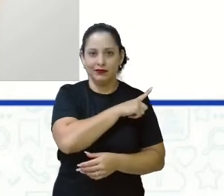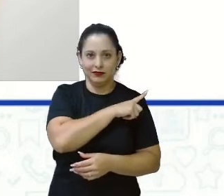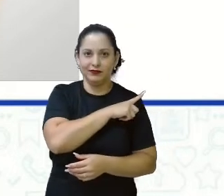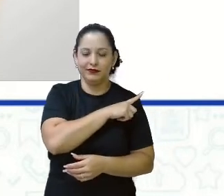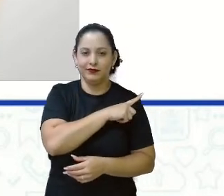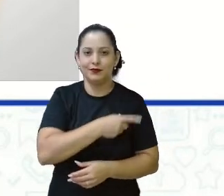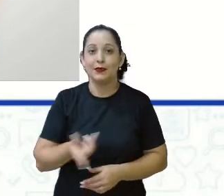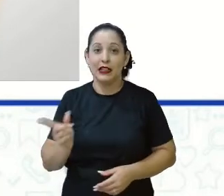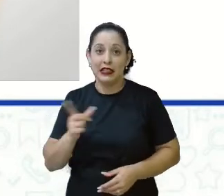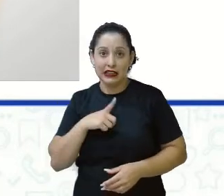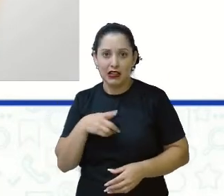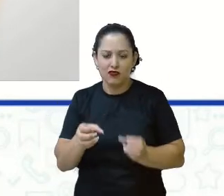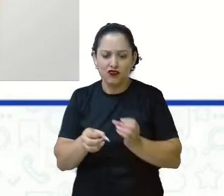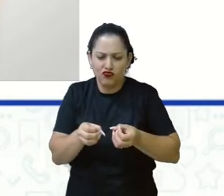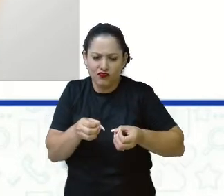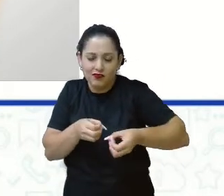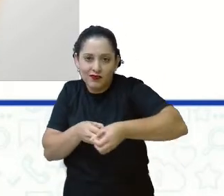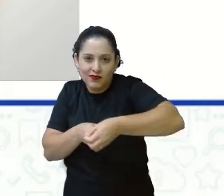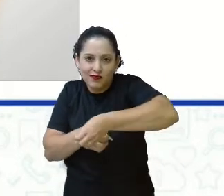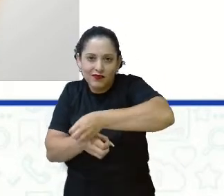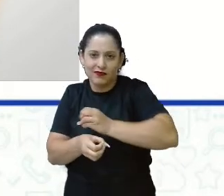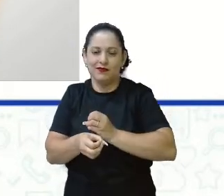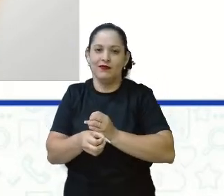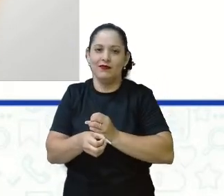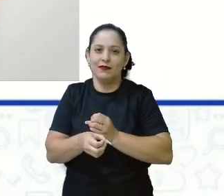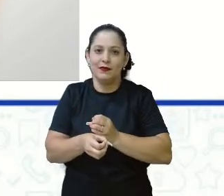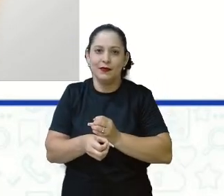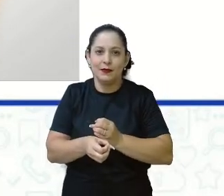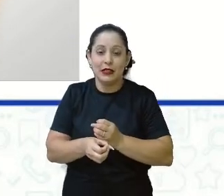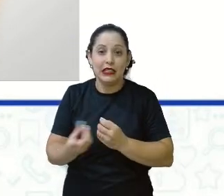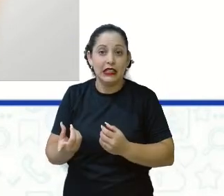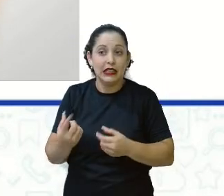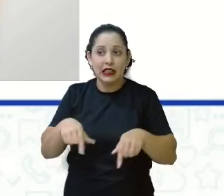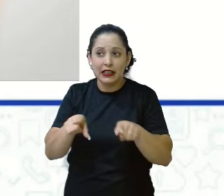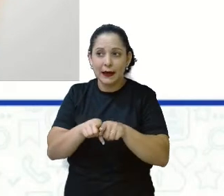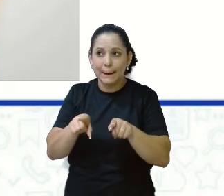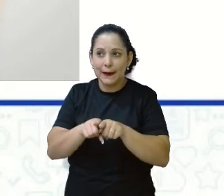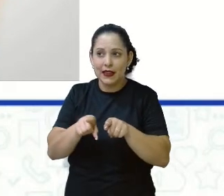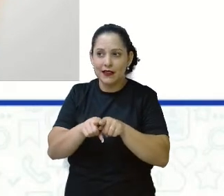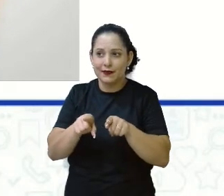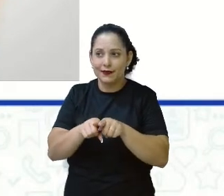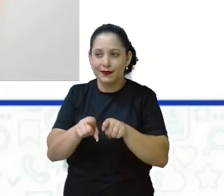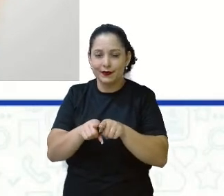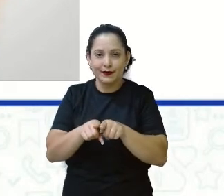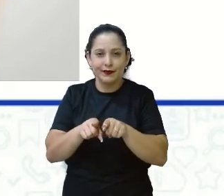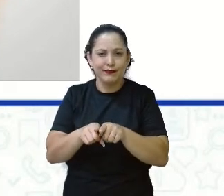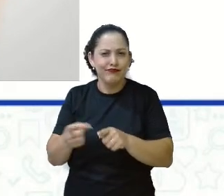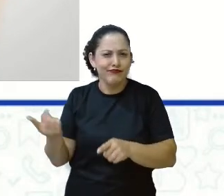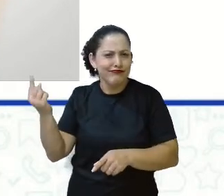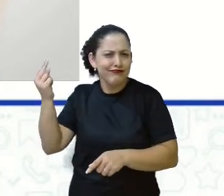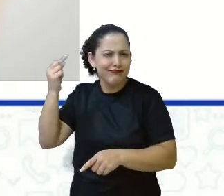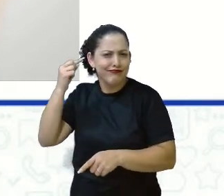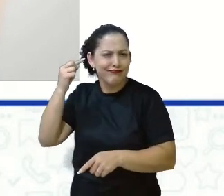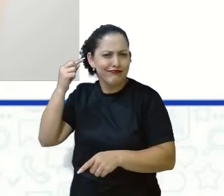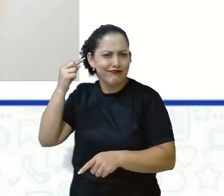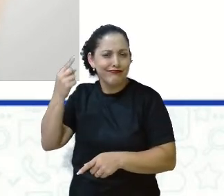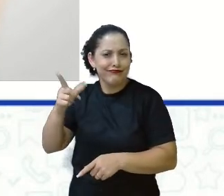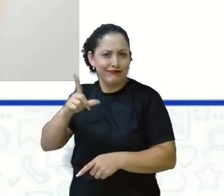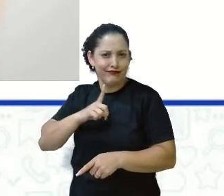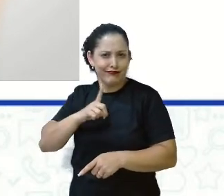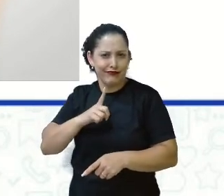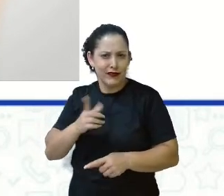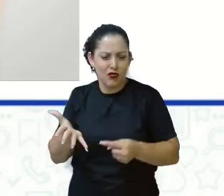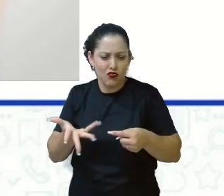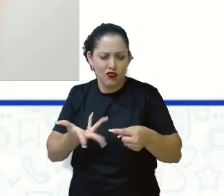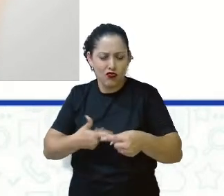células ciliadas na cóclea. Por toda a extensão da cóclea, as células ciliadas estão dispostas como as teclas de um piano.